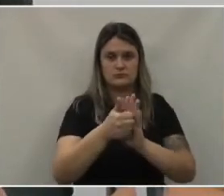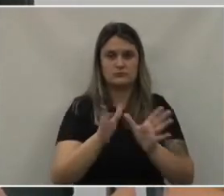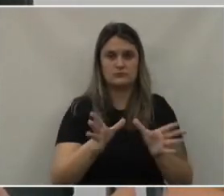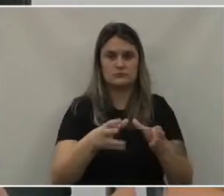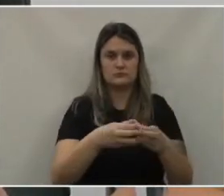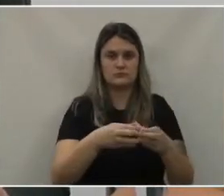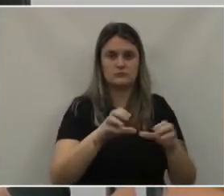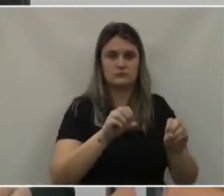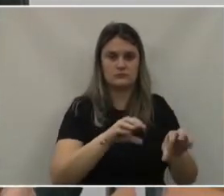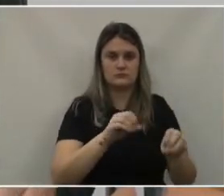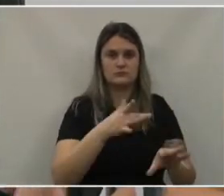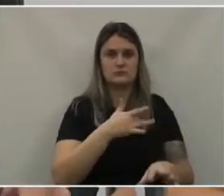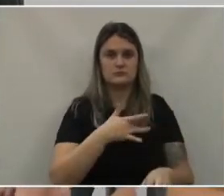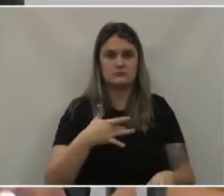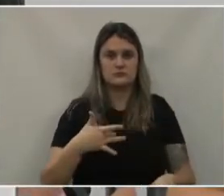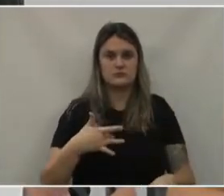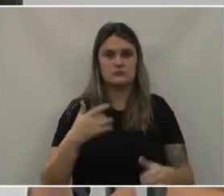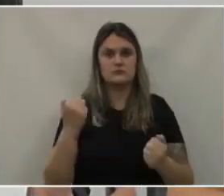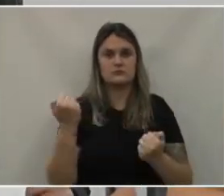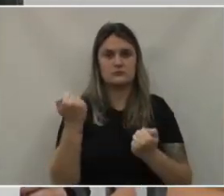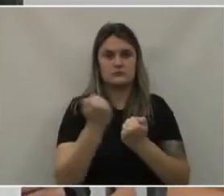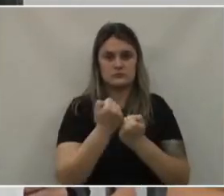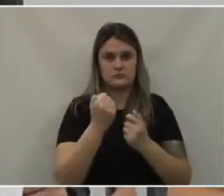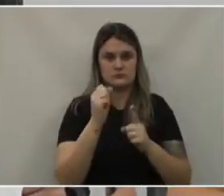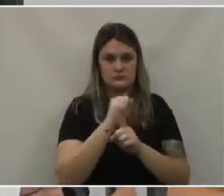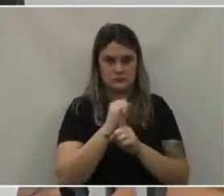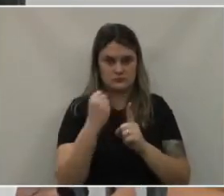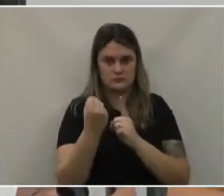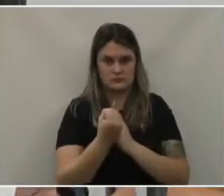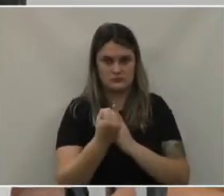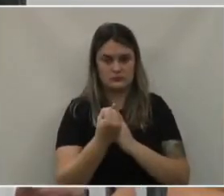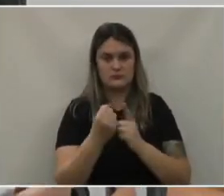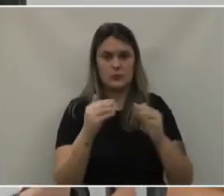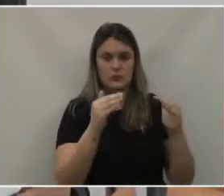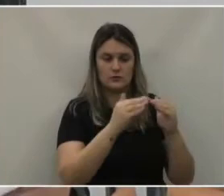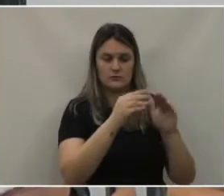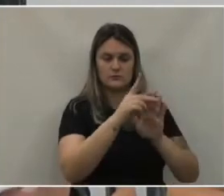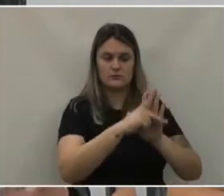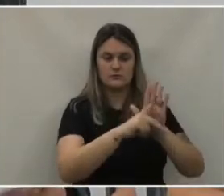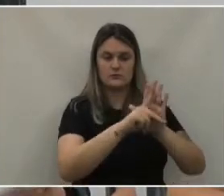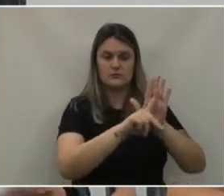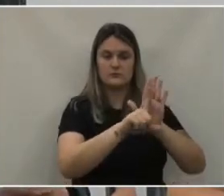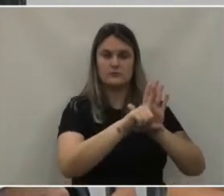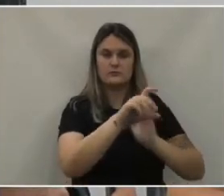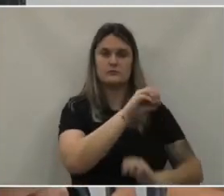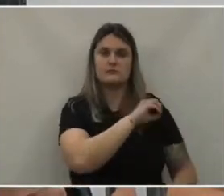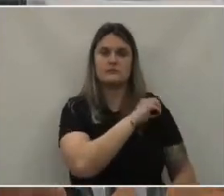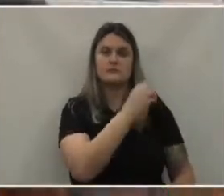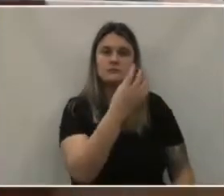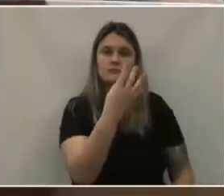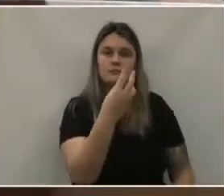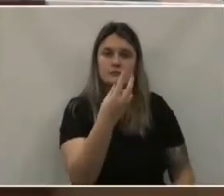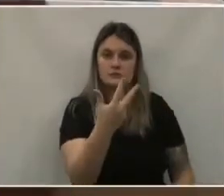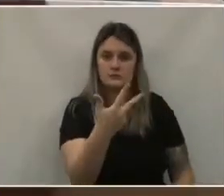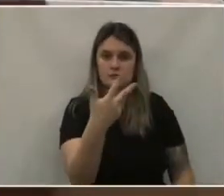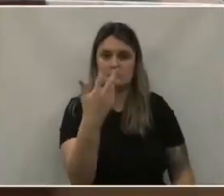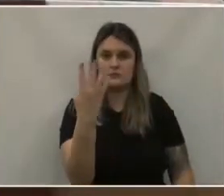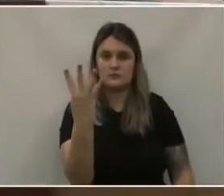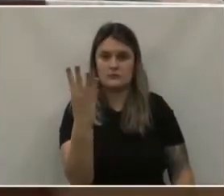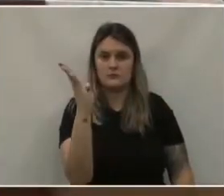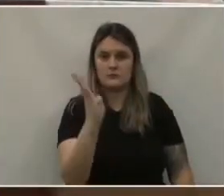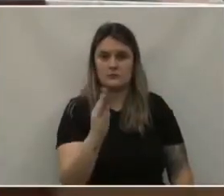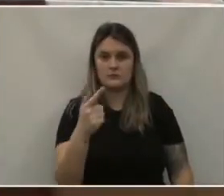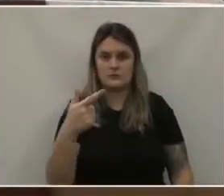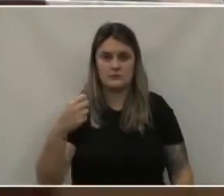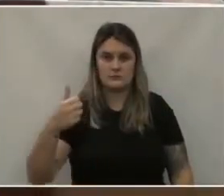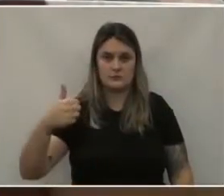de Educação, Saúde e Assistência, favorável ao projeto de lei ordinária de número 34/2019.